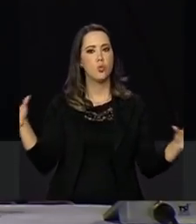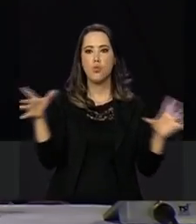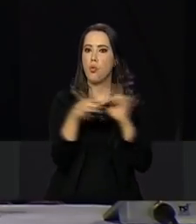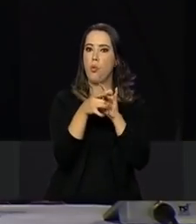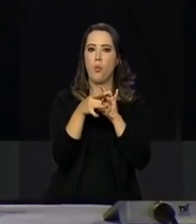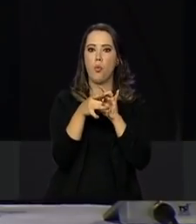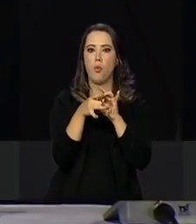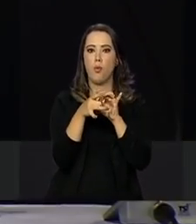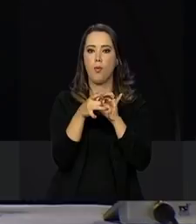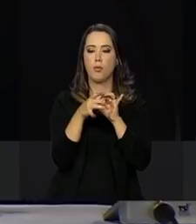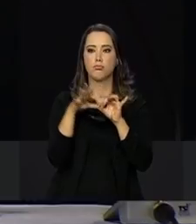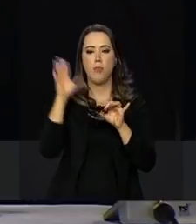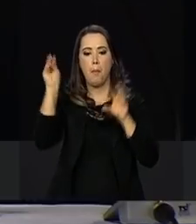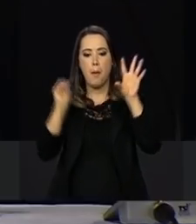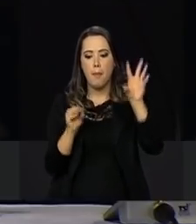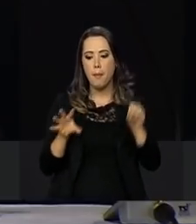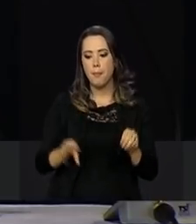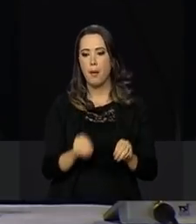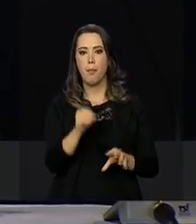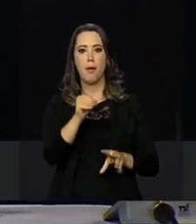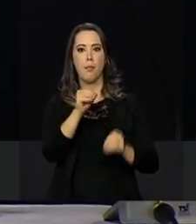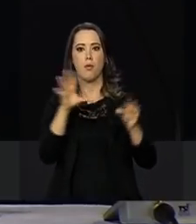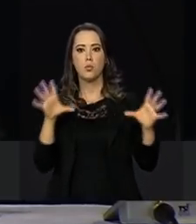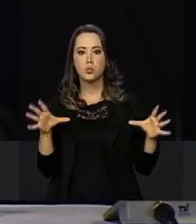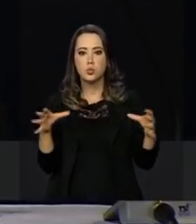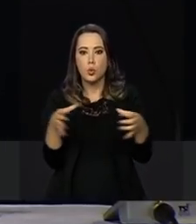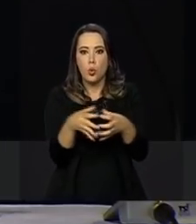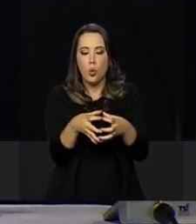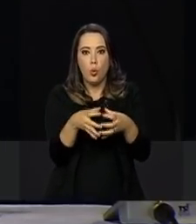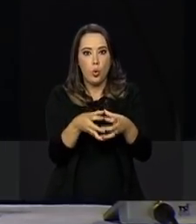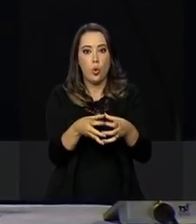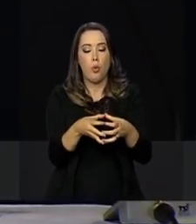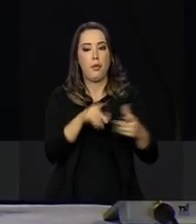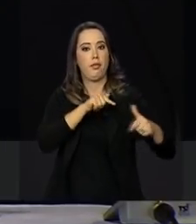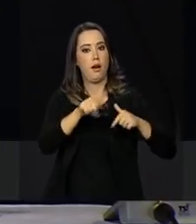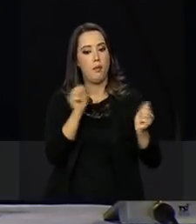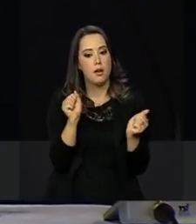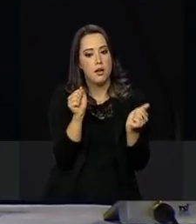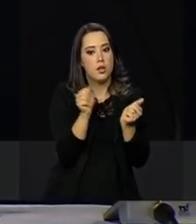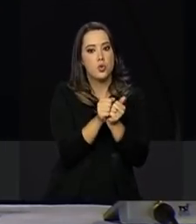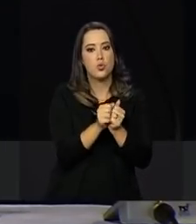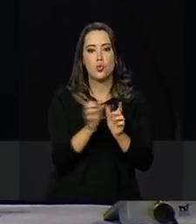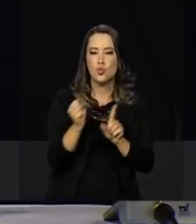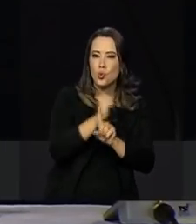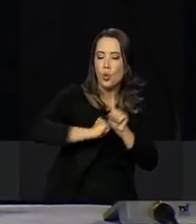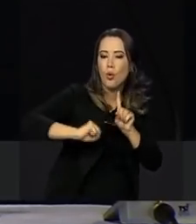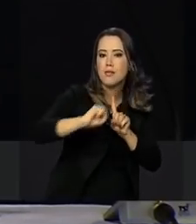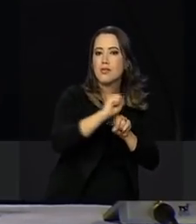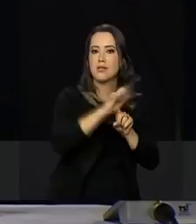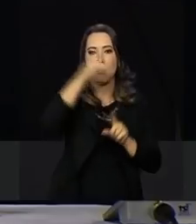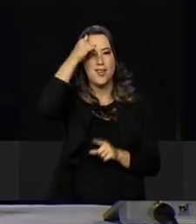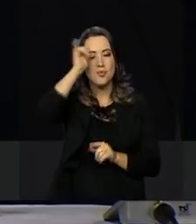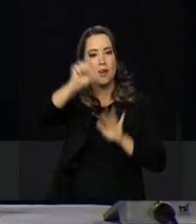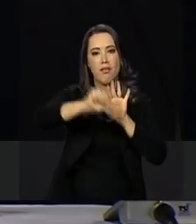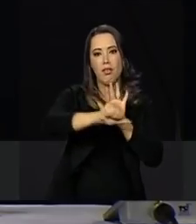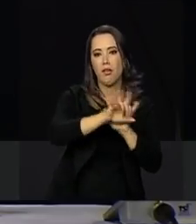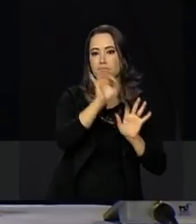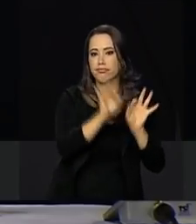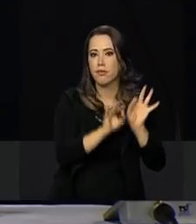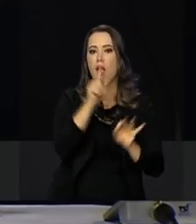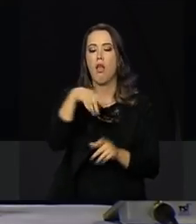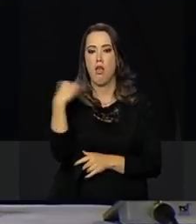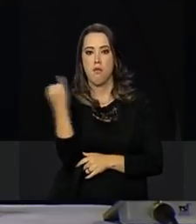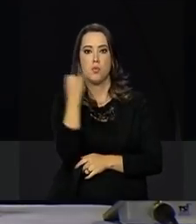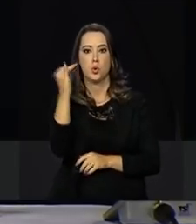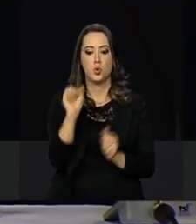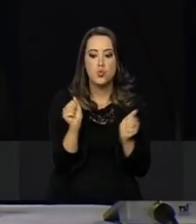corpo só, para, na verdade, todos nós trabalharmos juntos com a sociedade. Não é? Isso é importante que a imprensa registre,